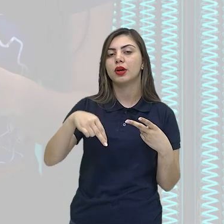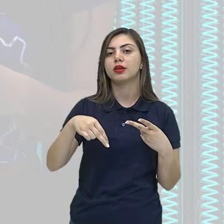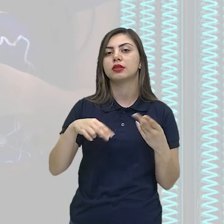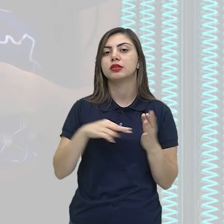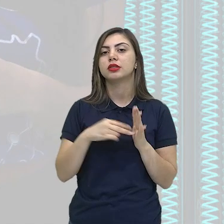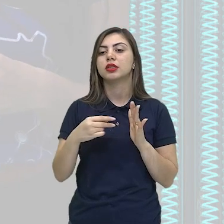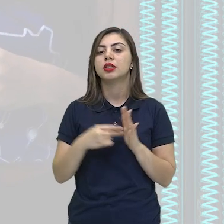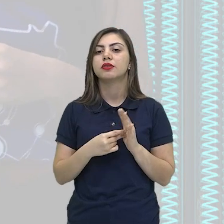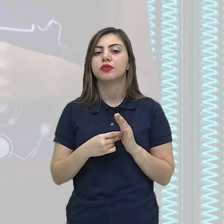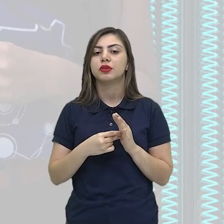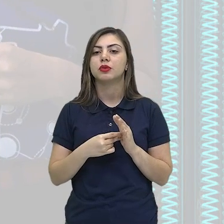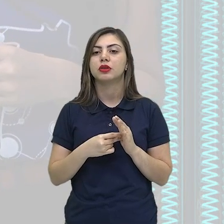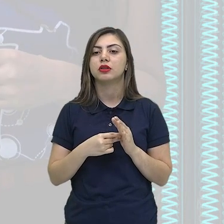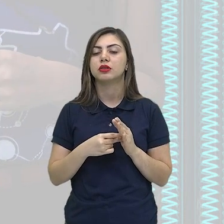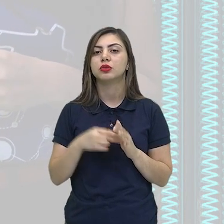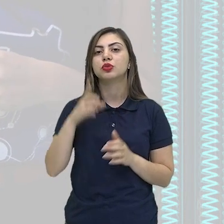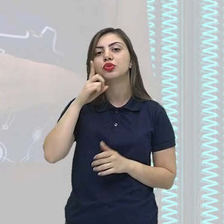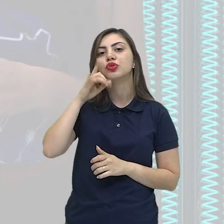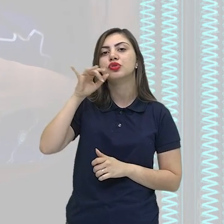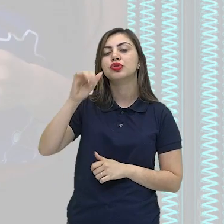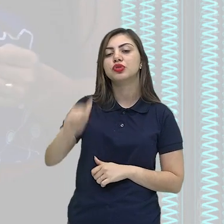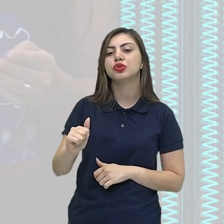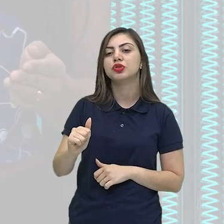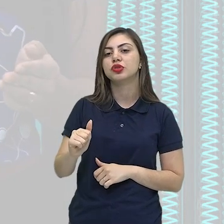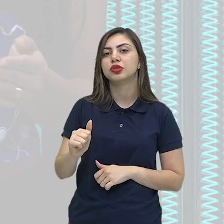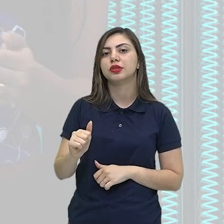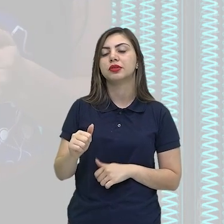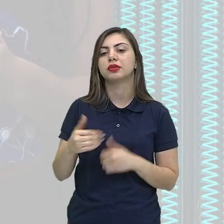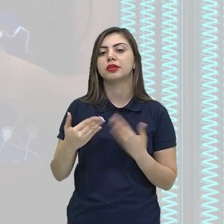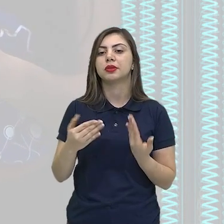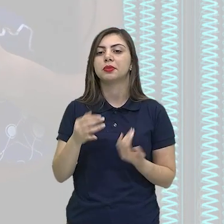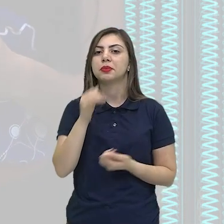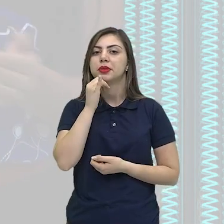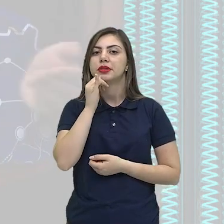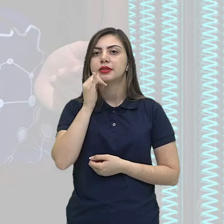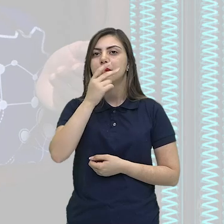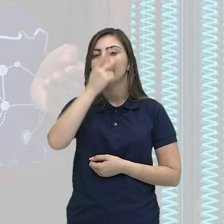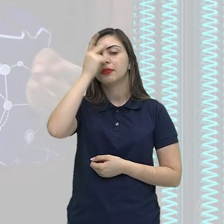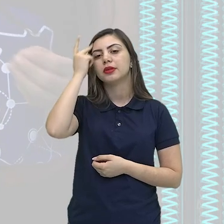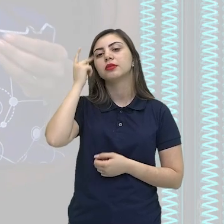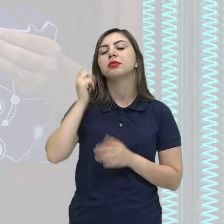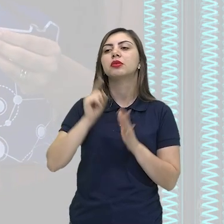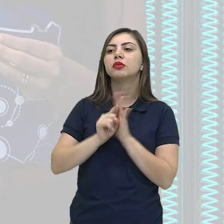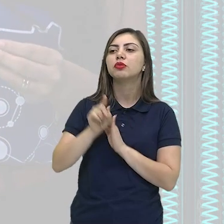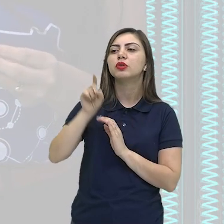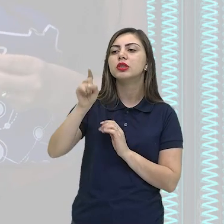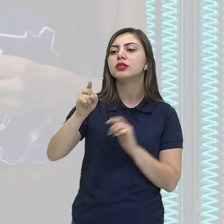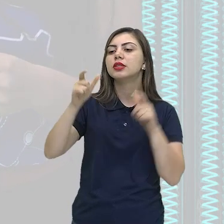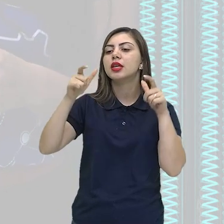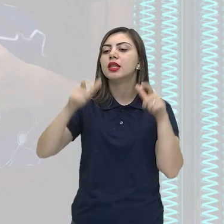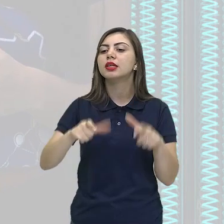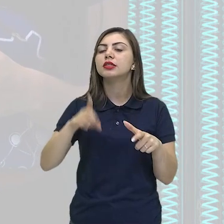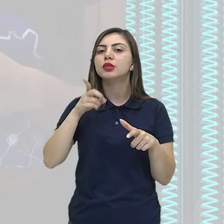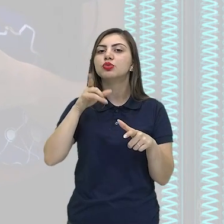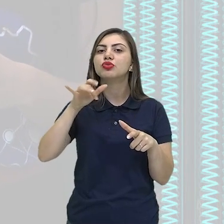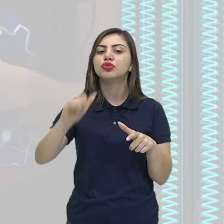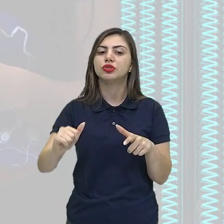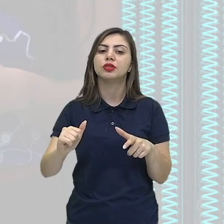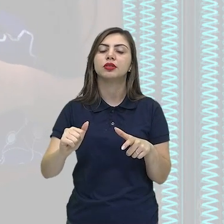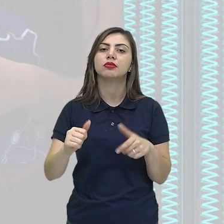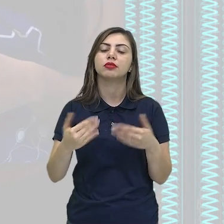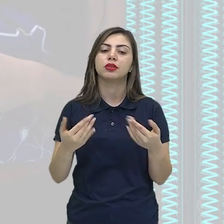when, que significa quando, né? Que a pessoa perguntou, when were you born? Quando que você nasceu? Então,